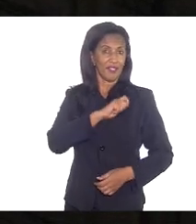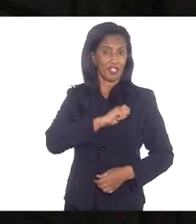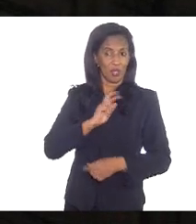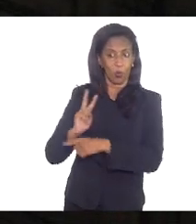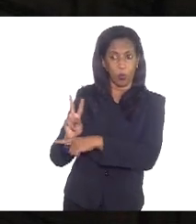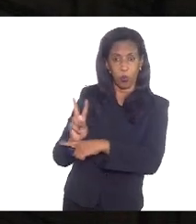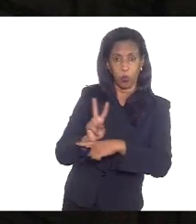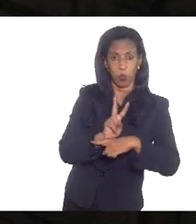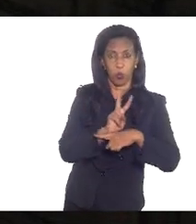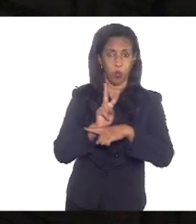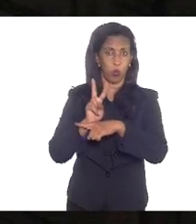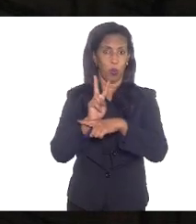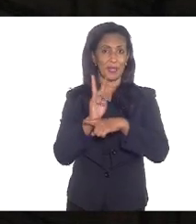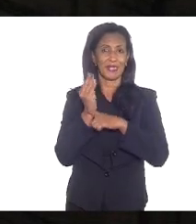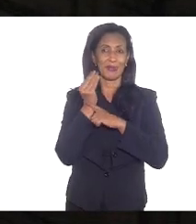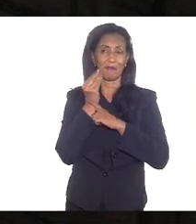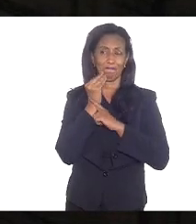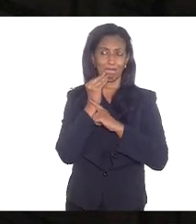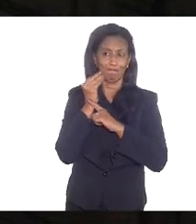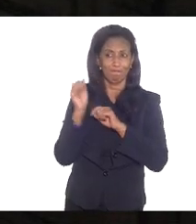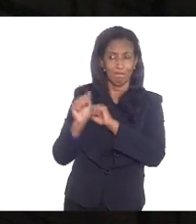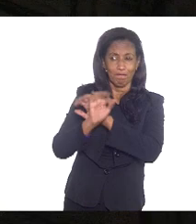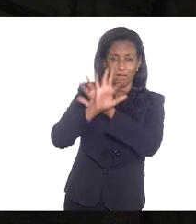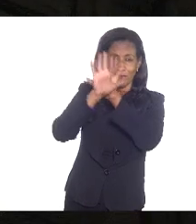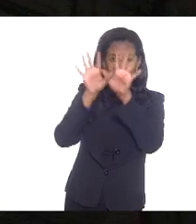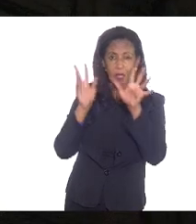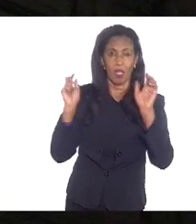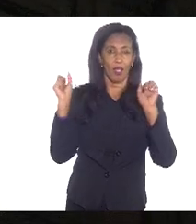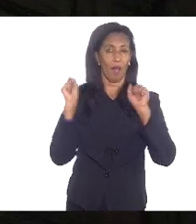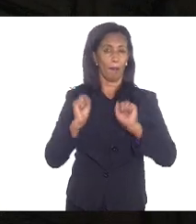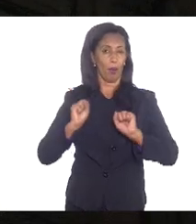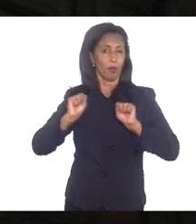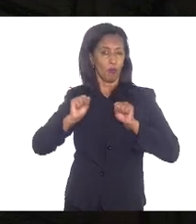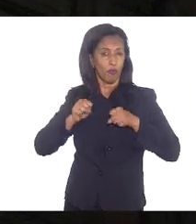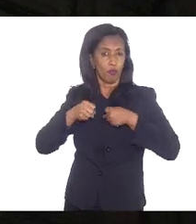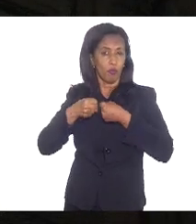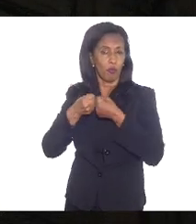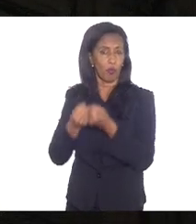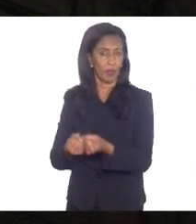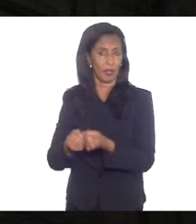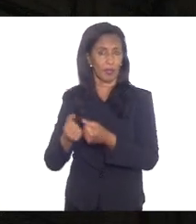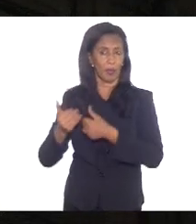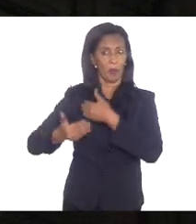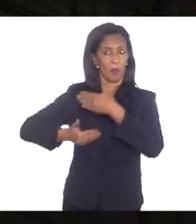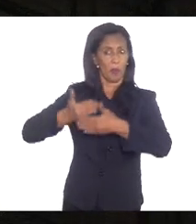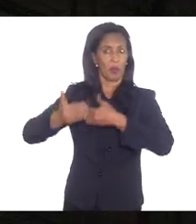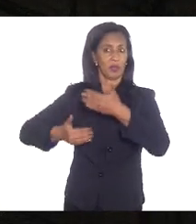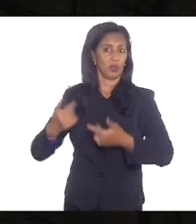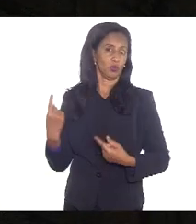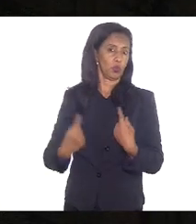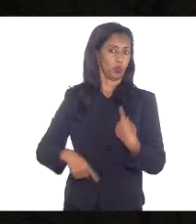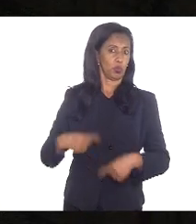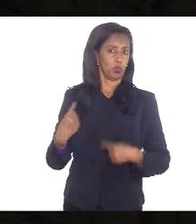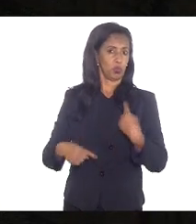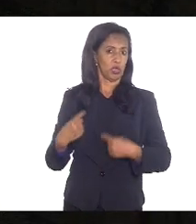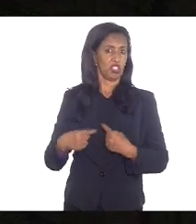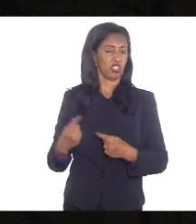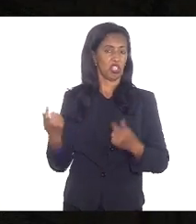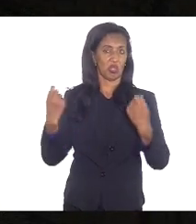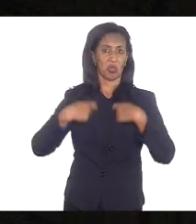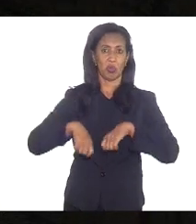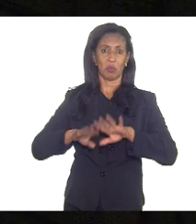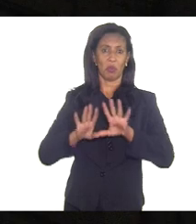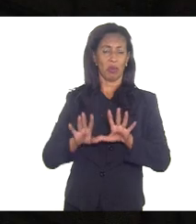fiscalização, além de transparente, que ela possa também fortalecer processos de políticas públicas sem colocar